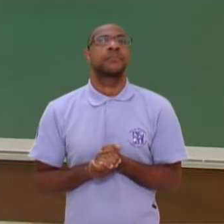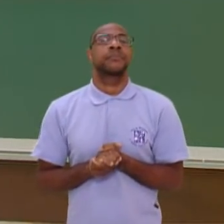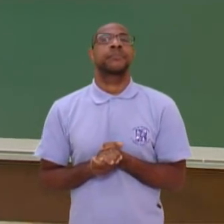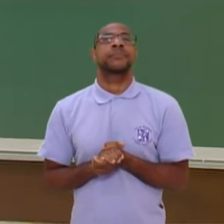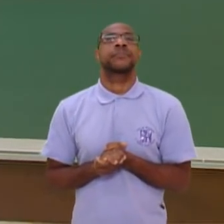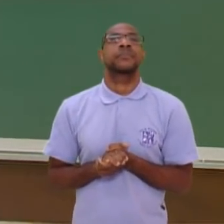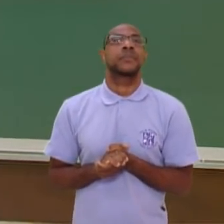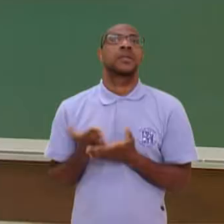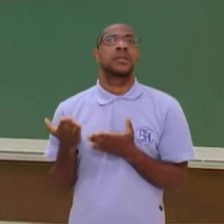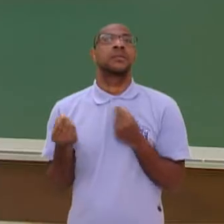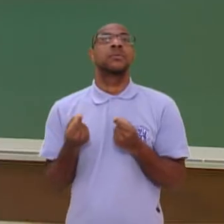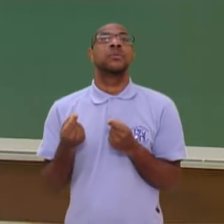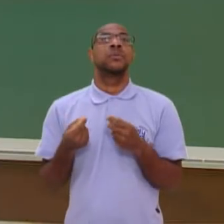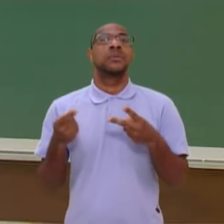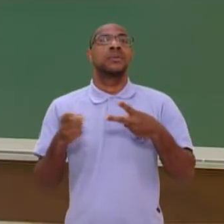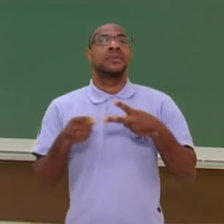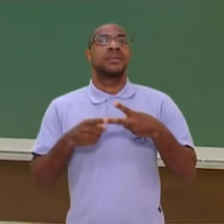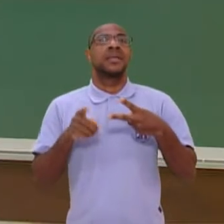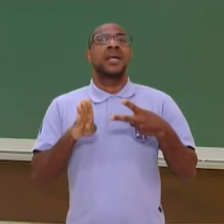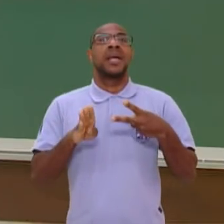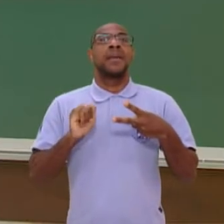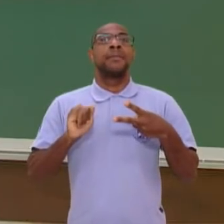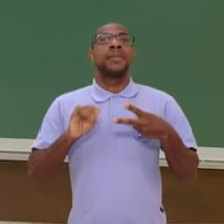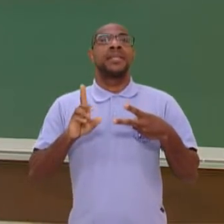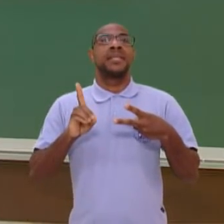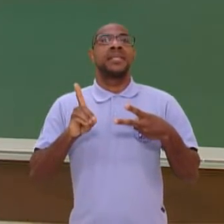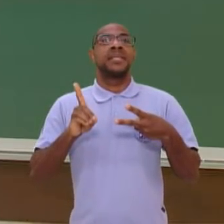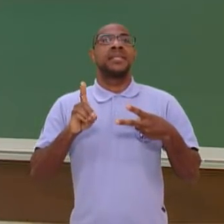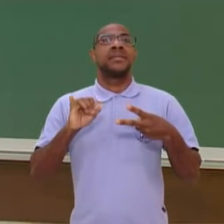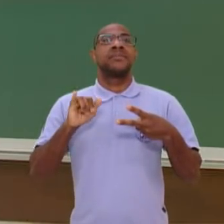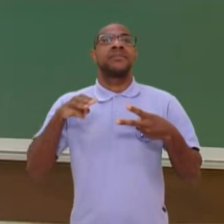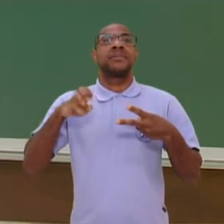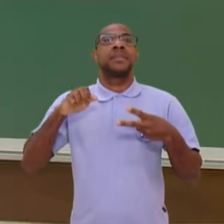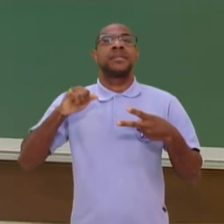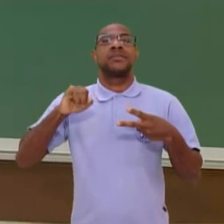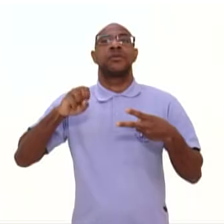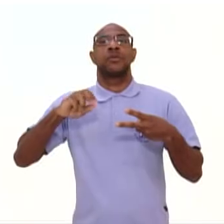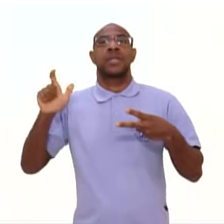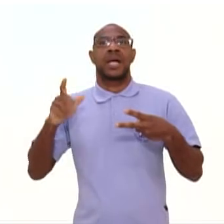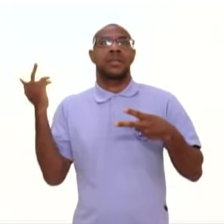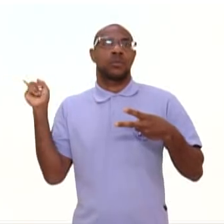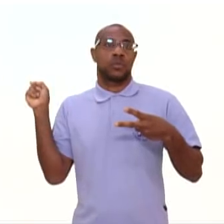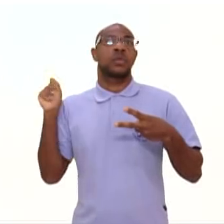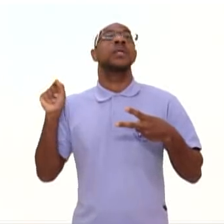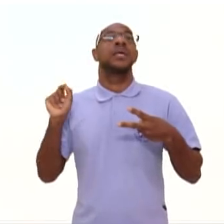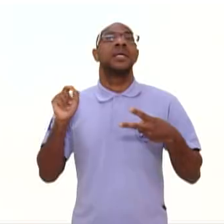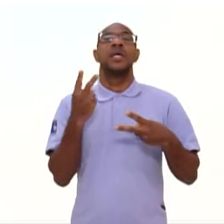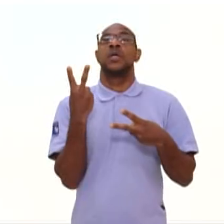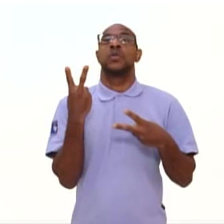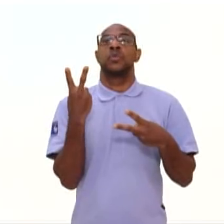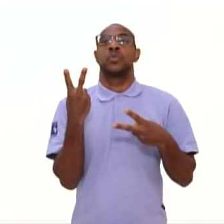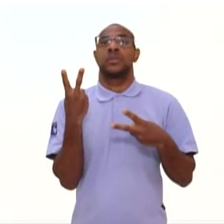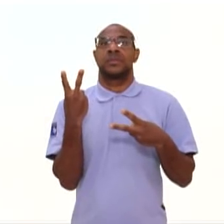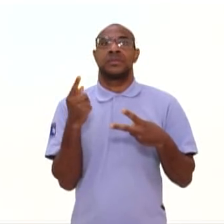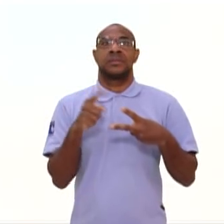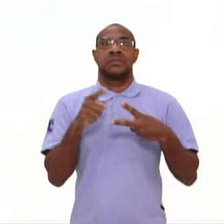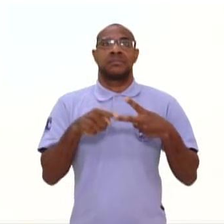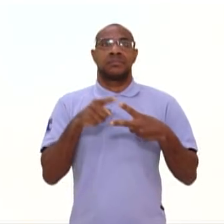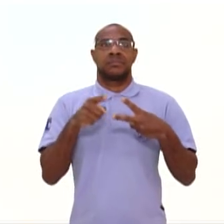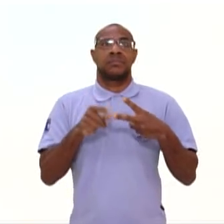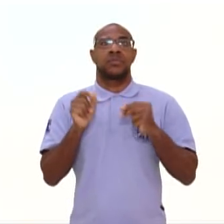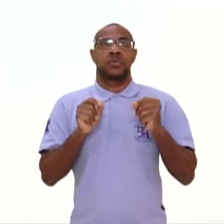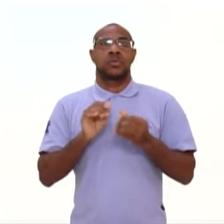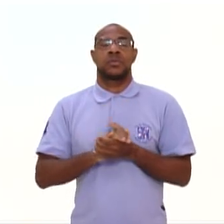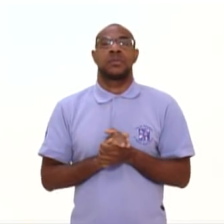próximo tipo de onda, que é uma onda bidimensional, onde ela se propaga em duas dimensões. Galera, quando eu vou estar trabalhando aqui